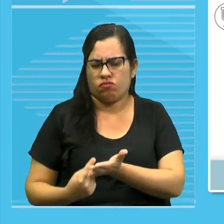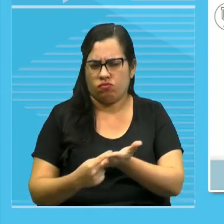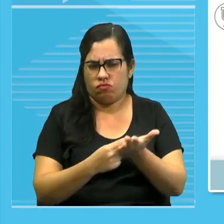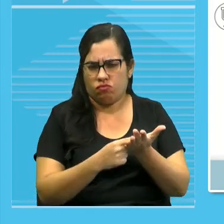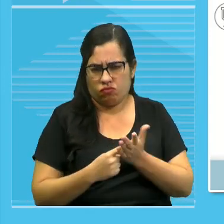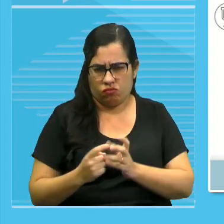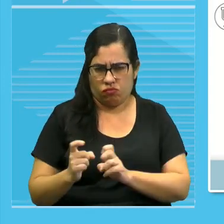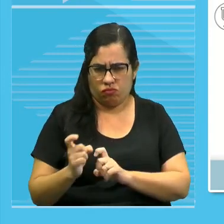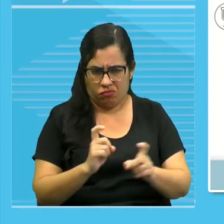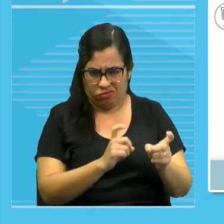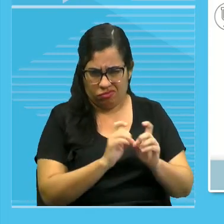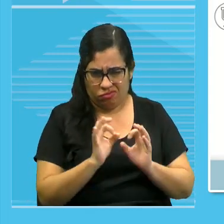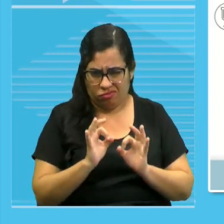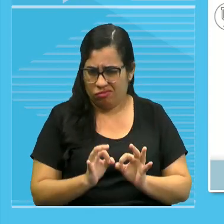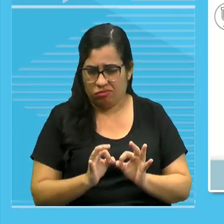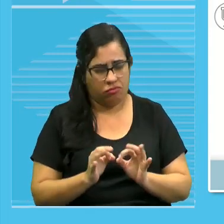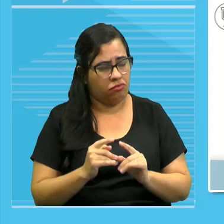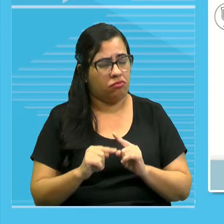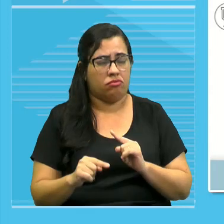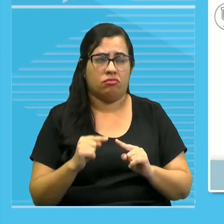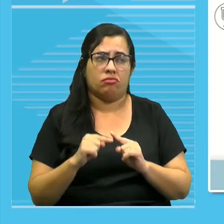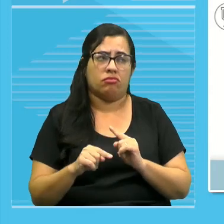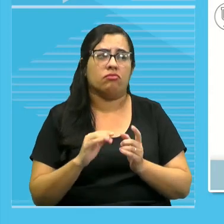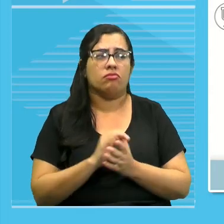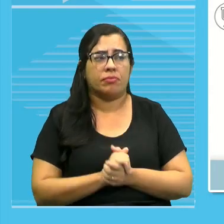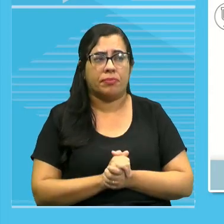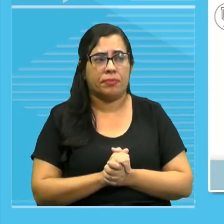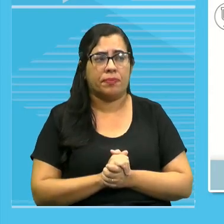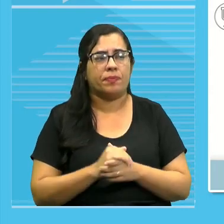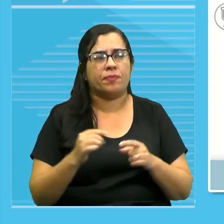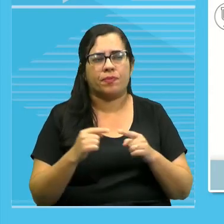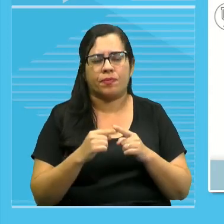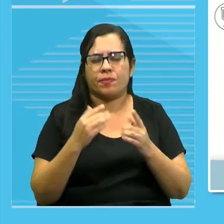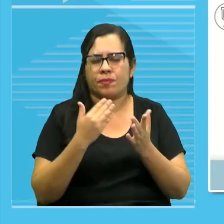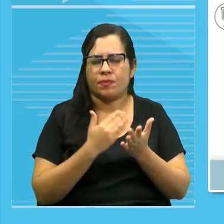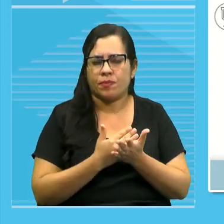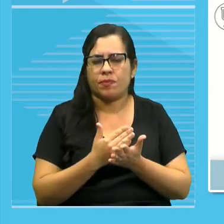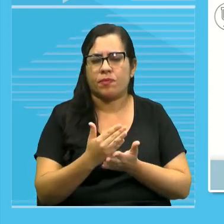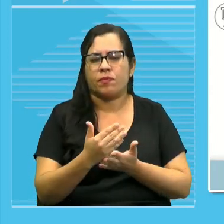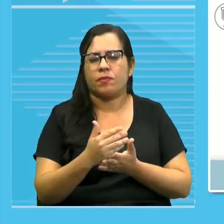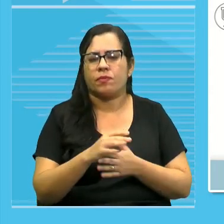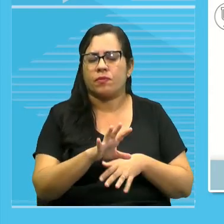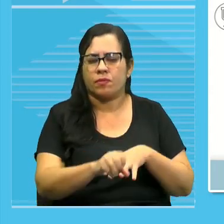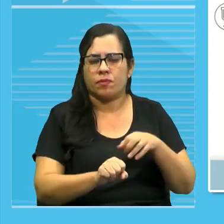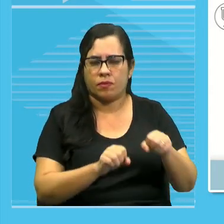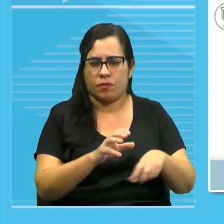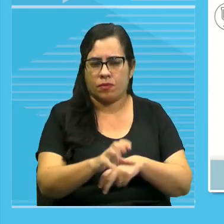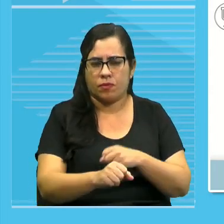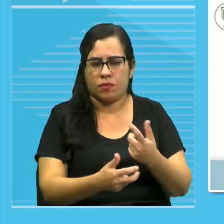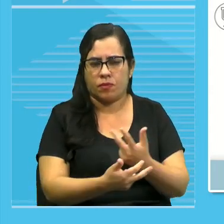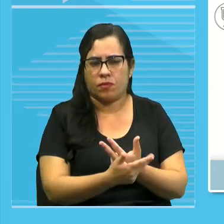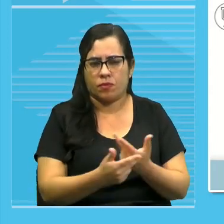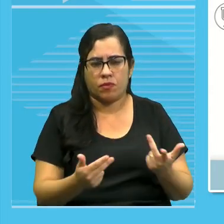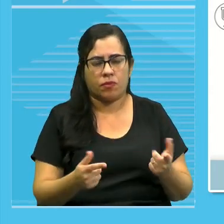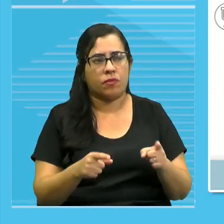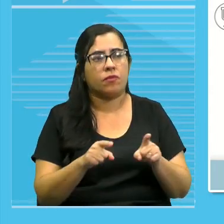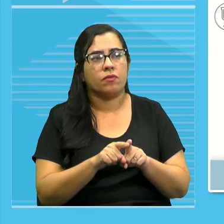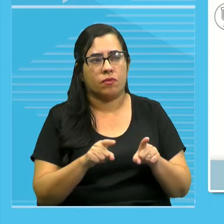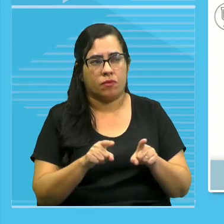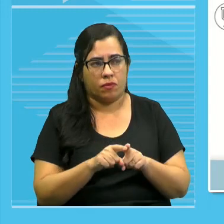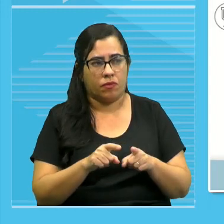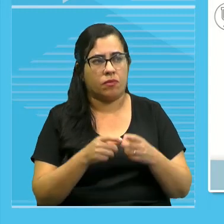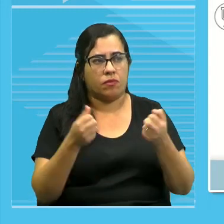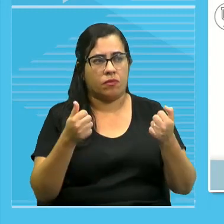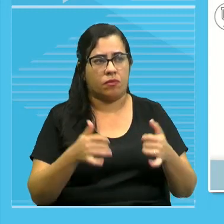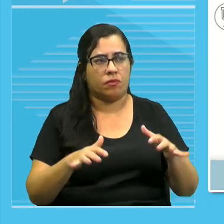né representa o primeiro passo no processo de coleta define globalmente processo